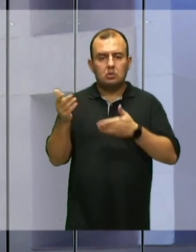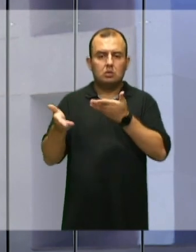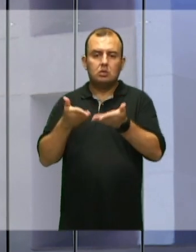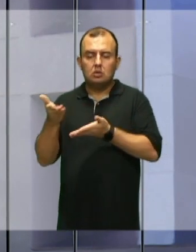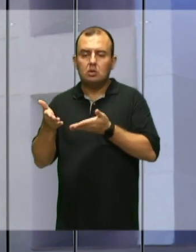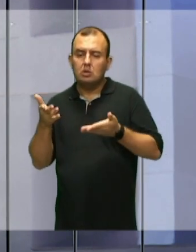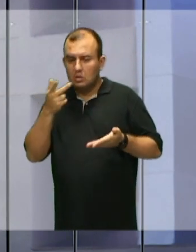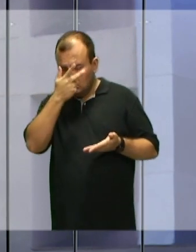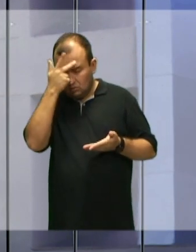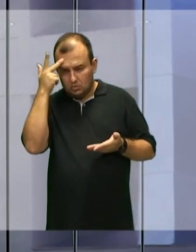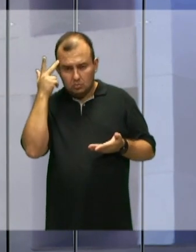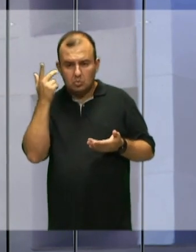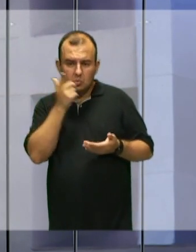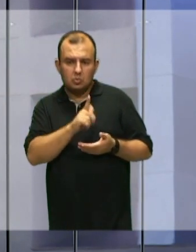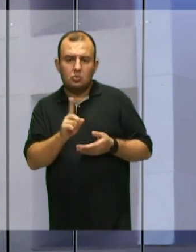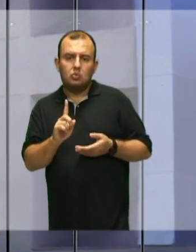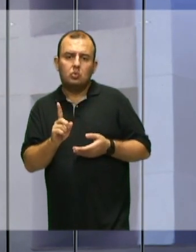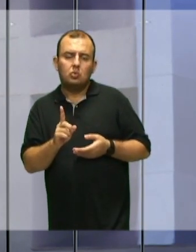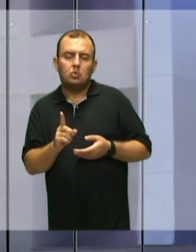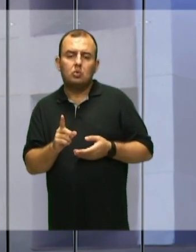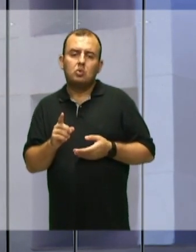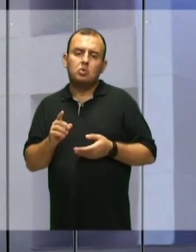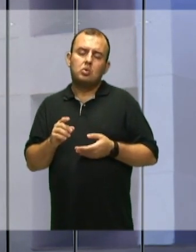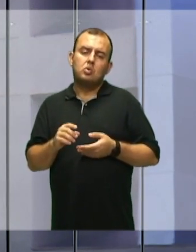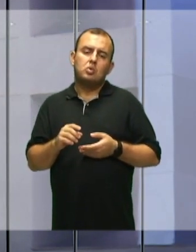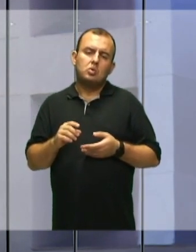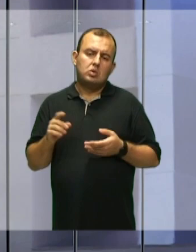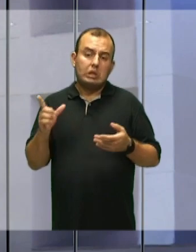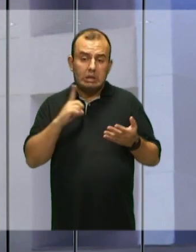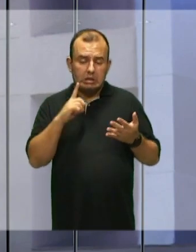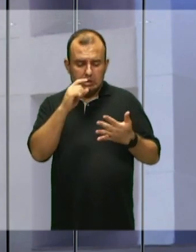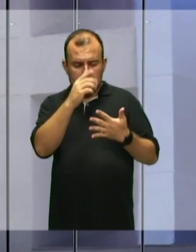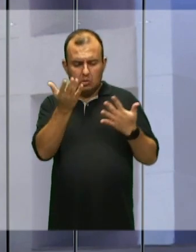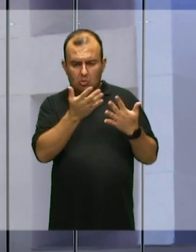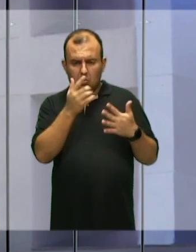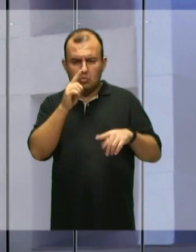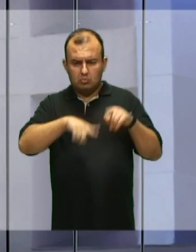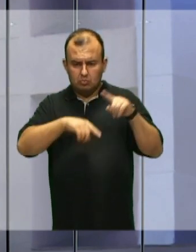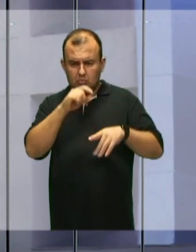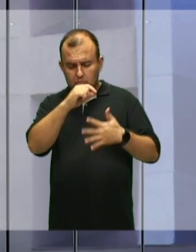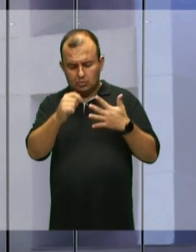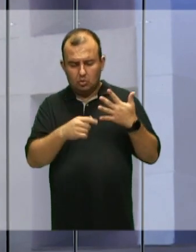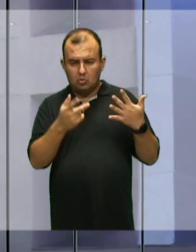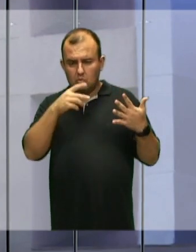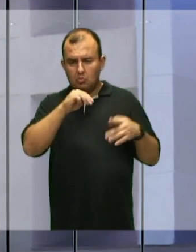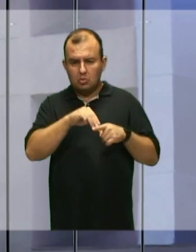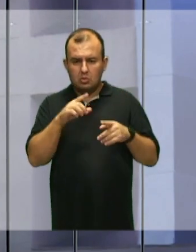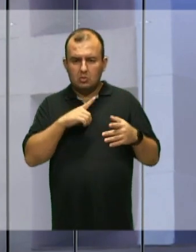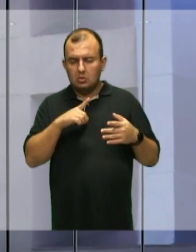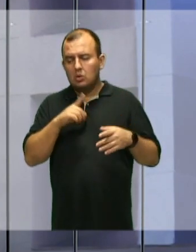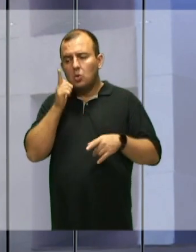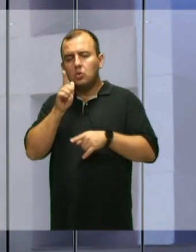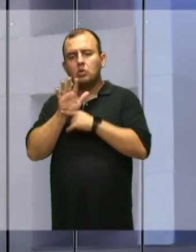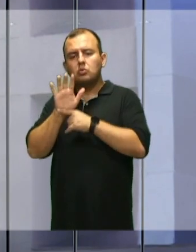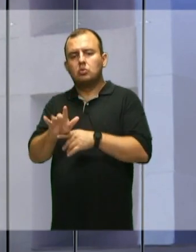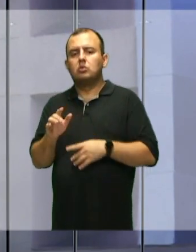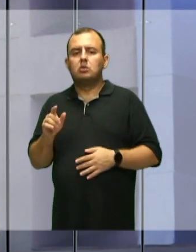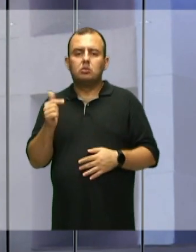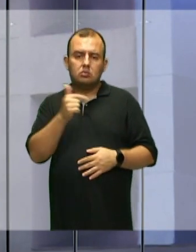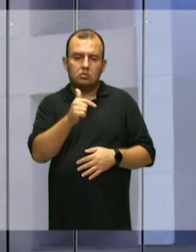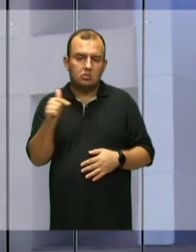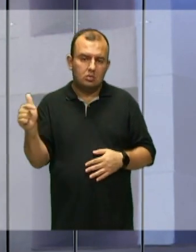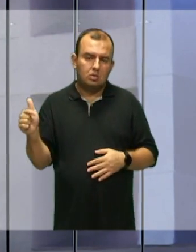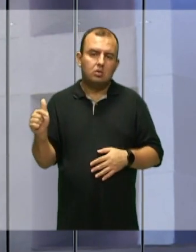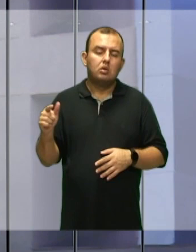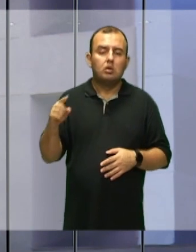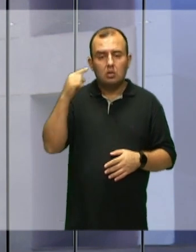essas pessoas né através dos Caps enfim dos meios que se tem das Ferramentas que se tem e a comunidade terapeuta tem feito esse trabalho Lembrando que